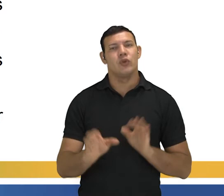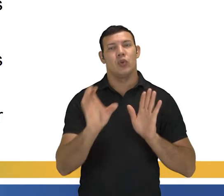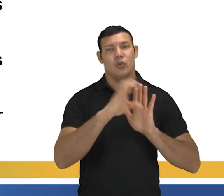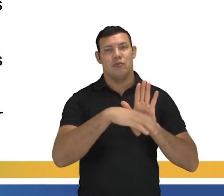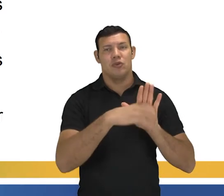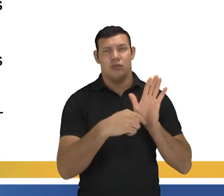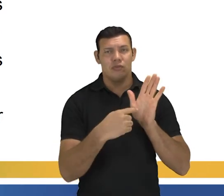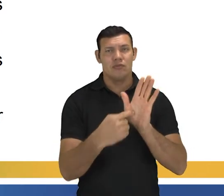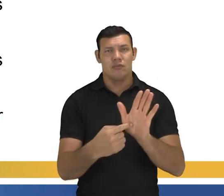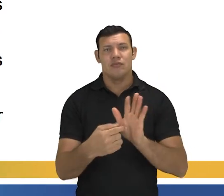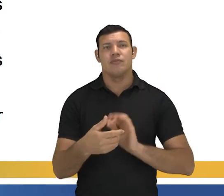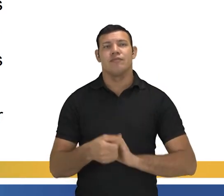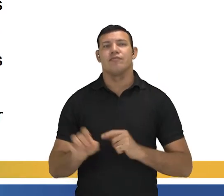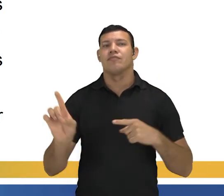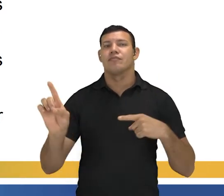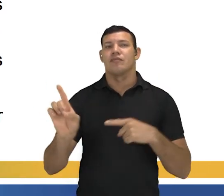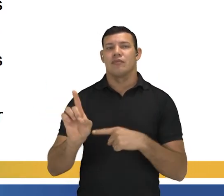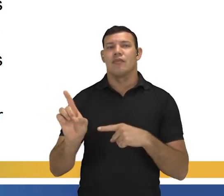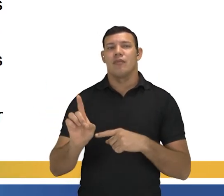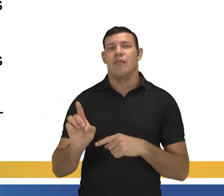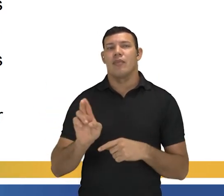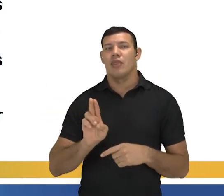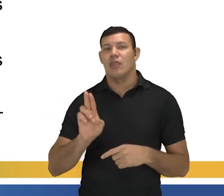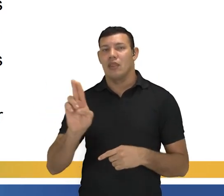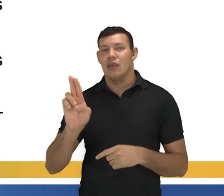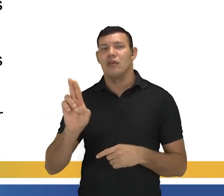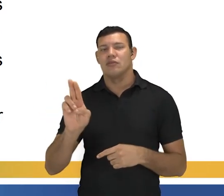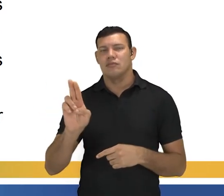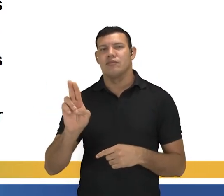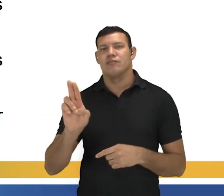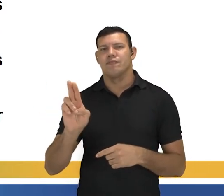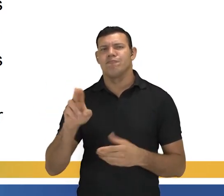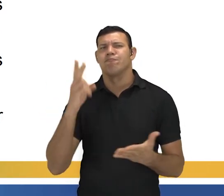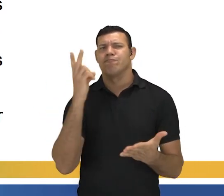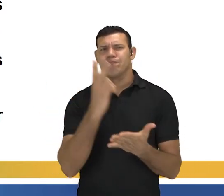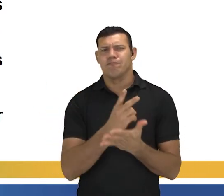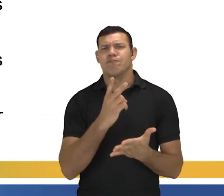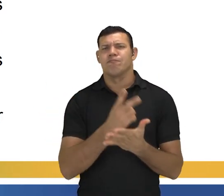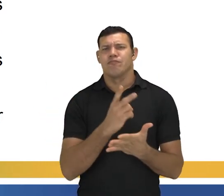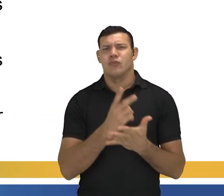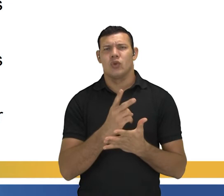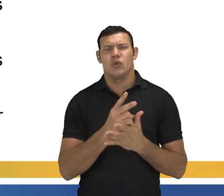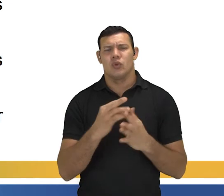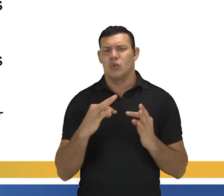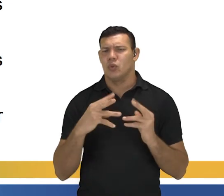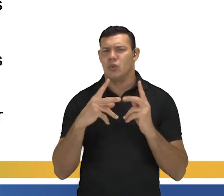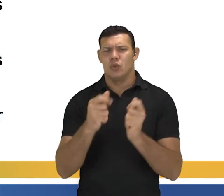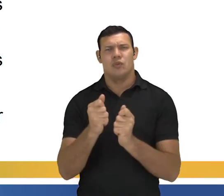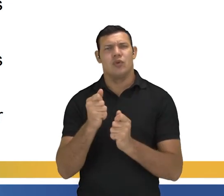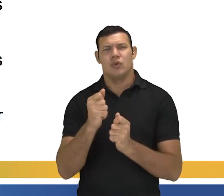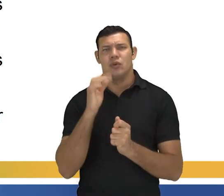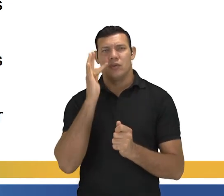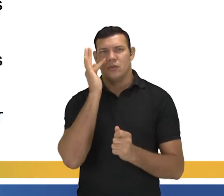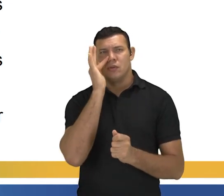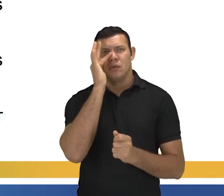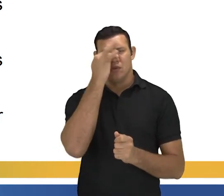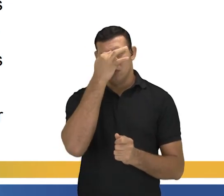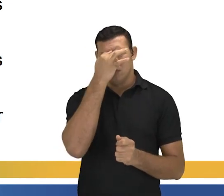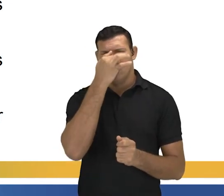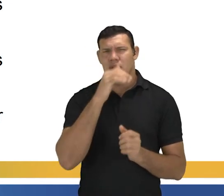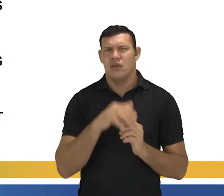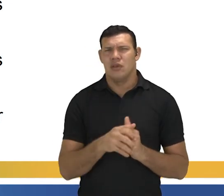no conceito. Letra D. A tensão é necessariamente a mesma em todos os resistores.